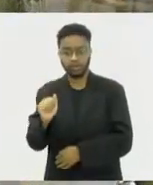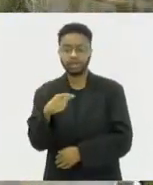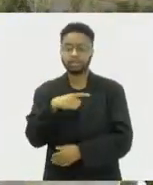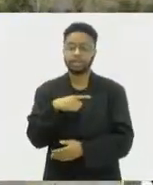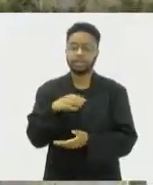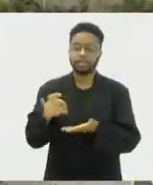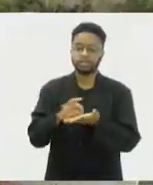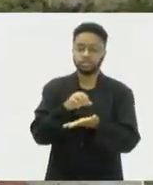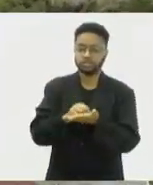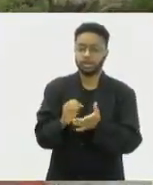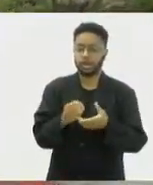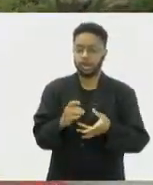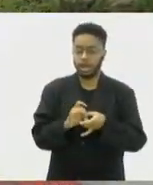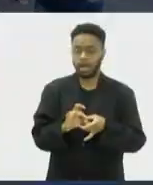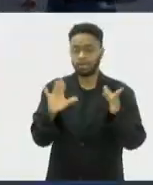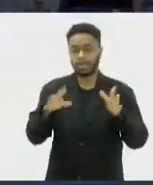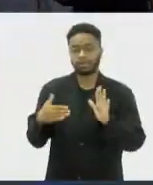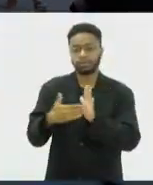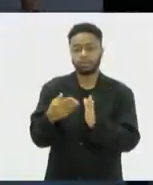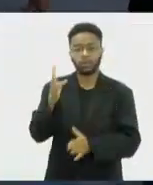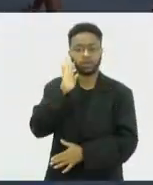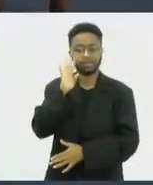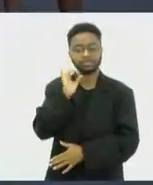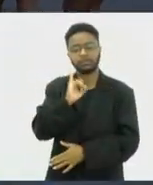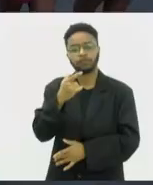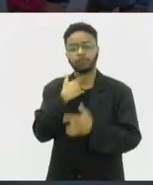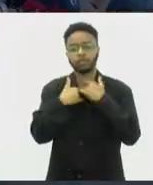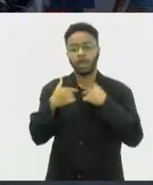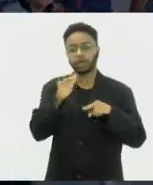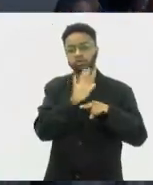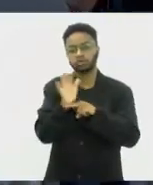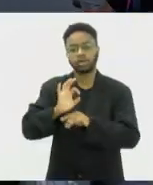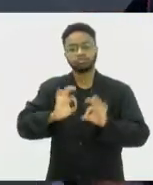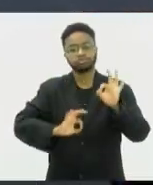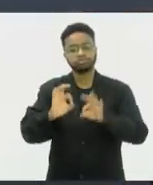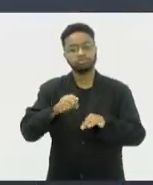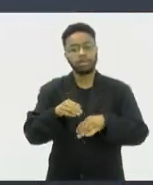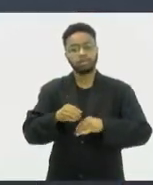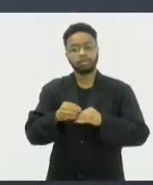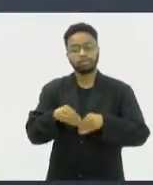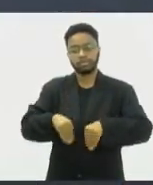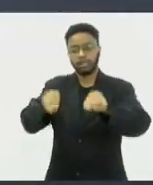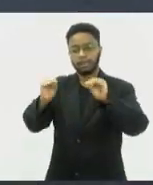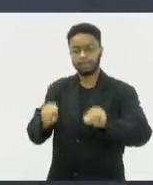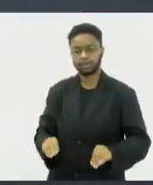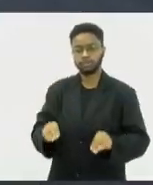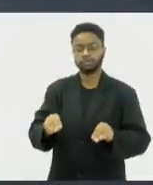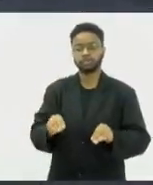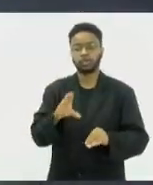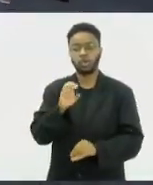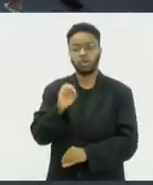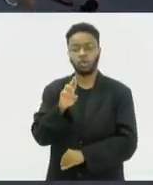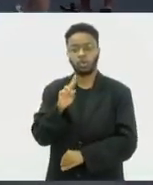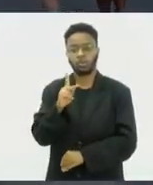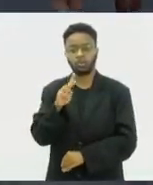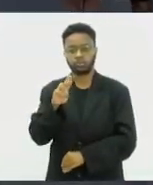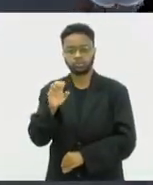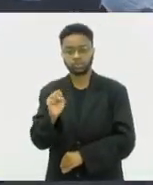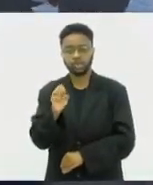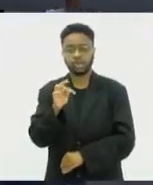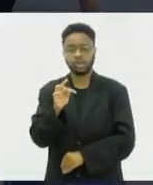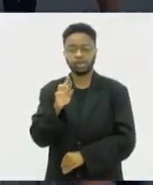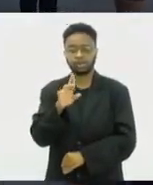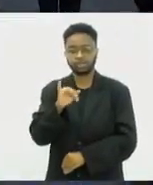para quem quiser ajudar na confecção dos tapetes de sal de Corpus Christi. Os temas para os tapetes deste ano são Eucaristia,